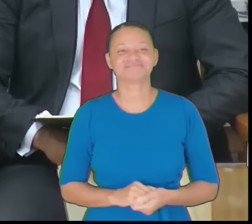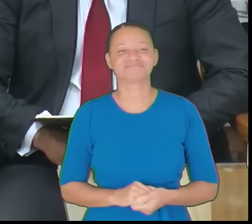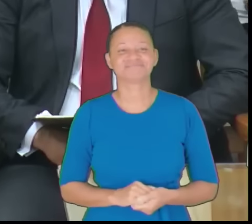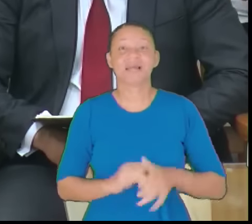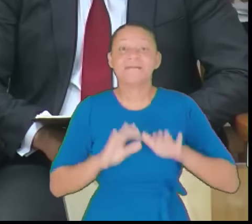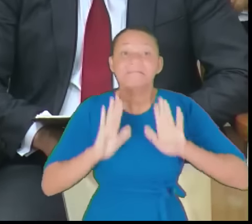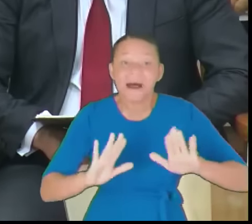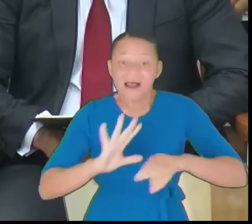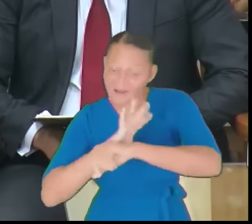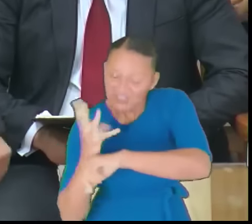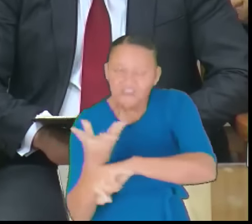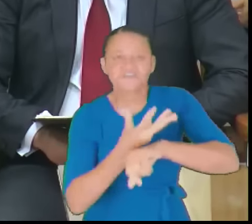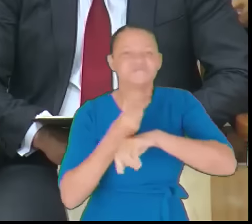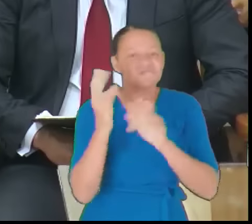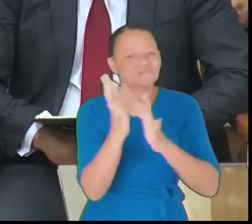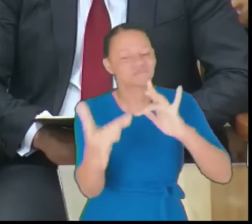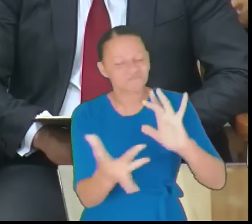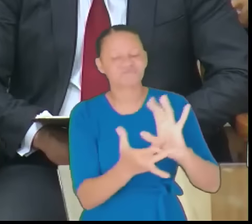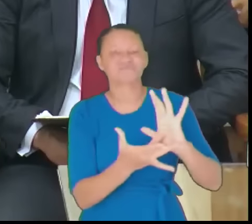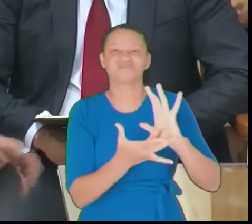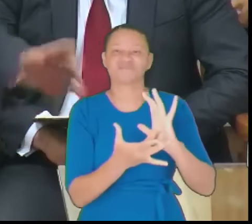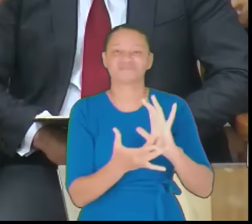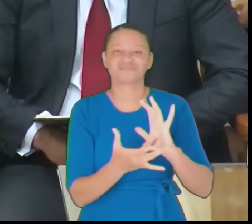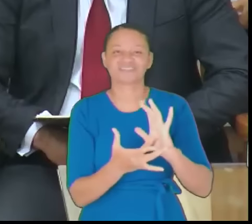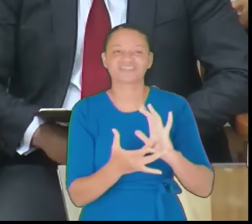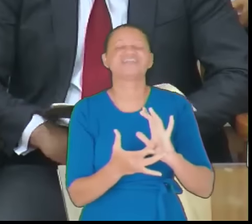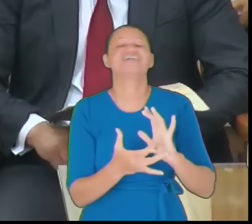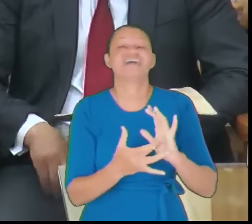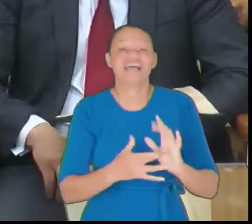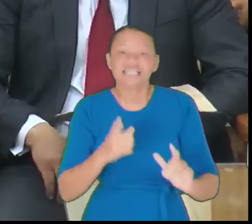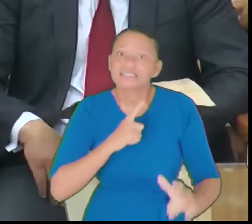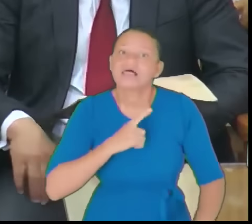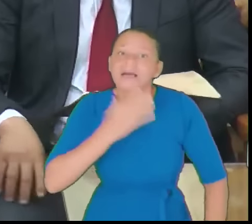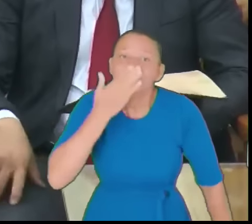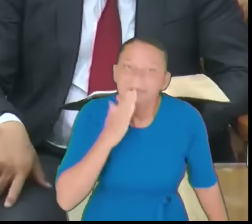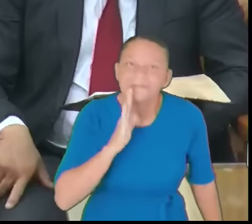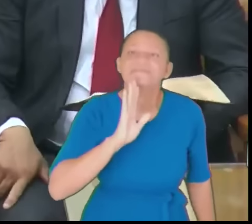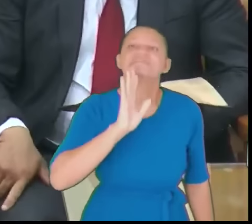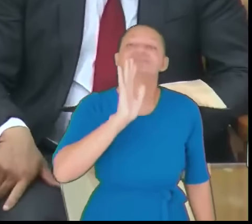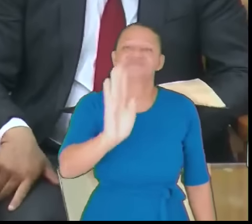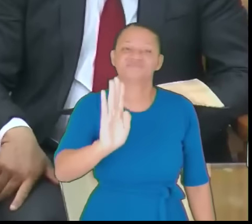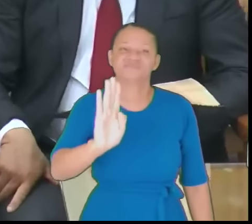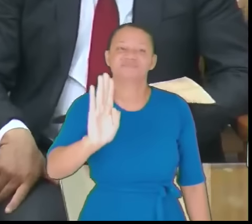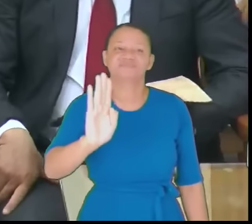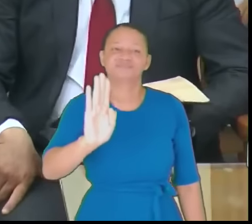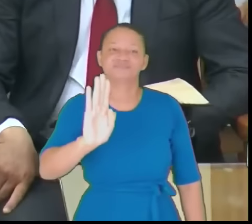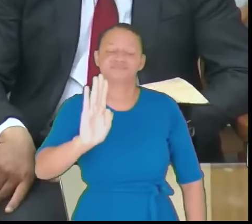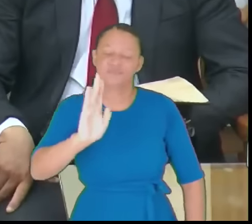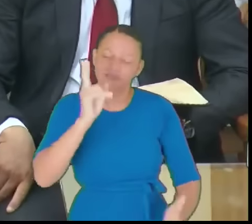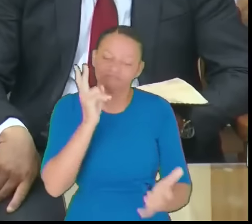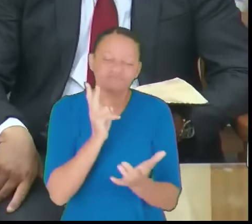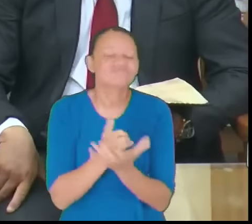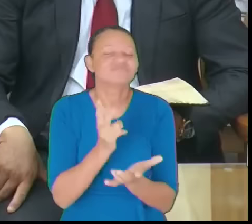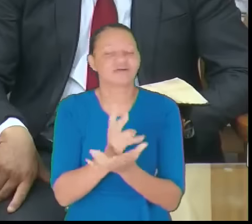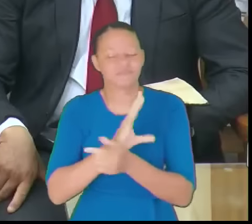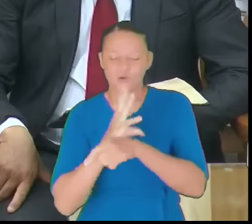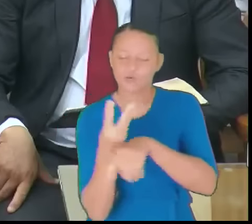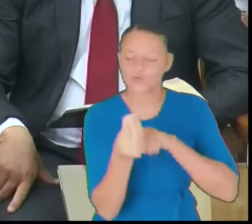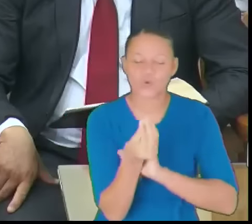Mas a igreja de Jesus, ela tem promessa de nem de ser gloriosa, de não